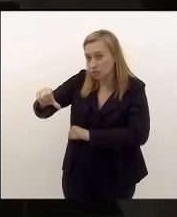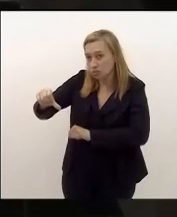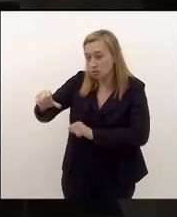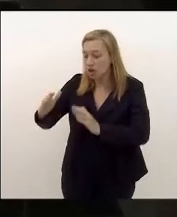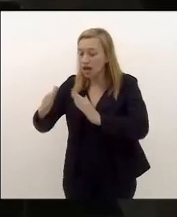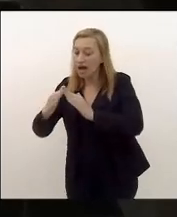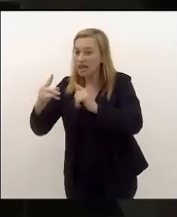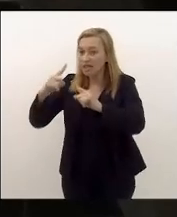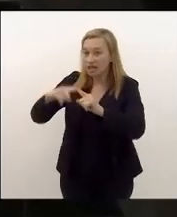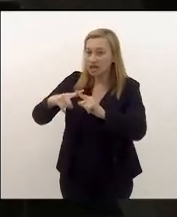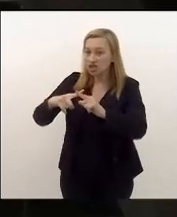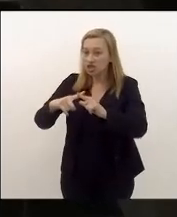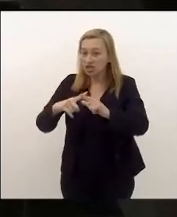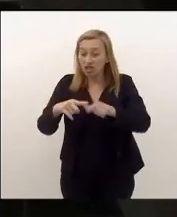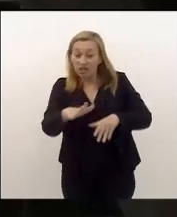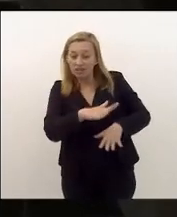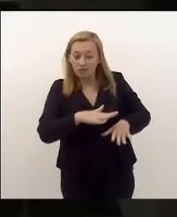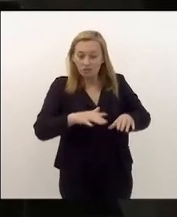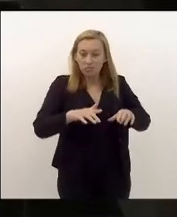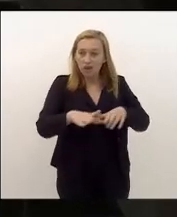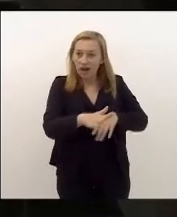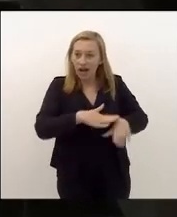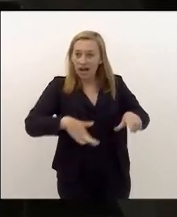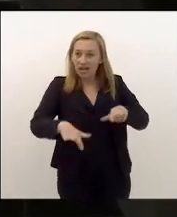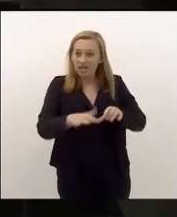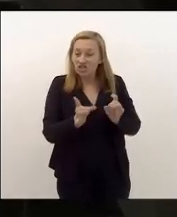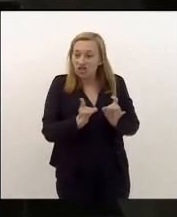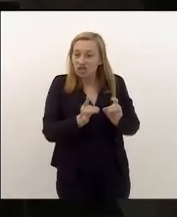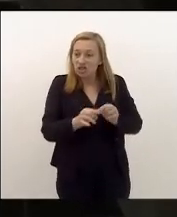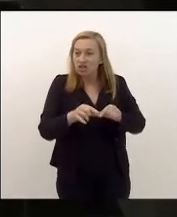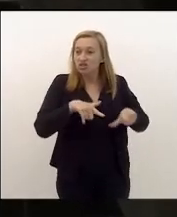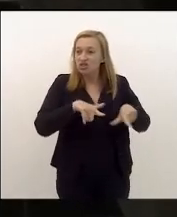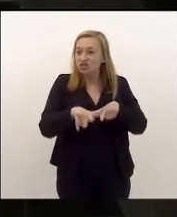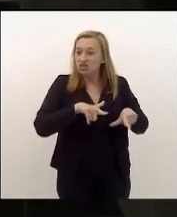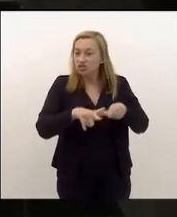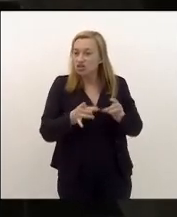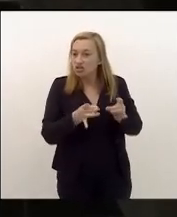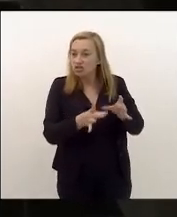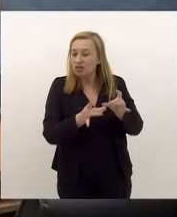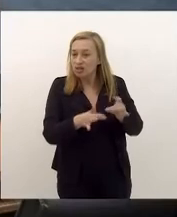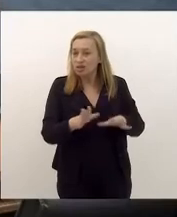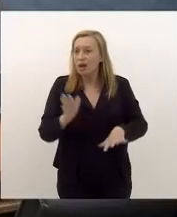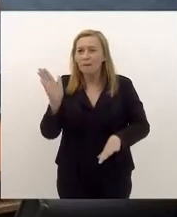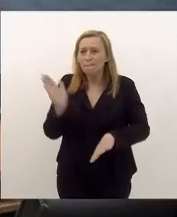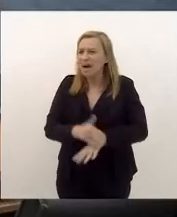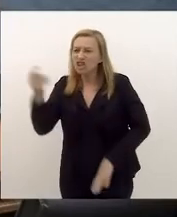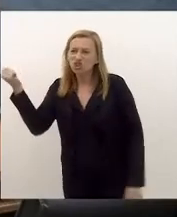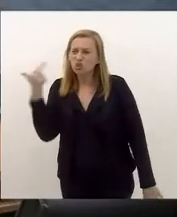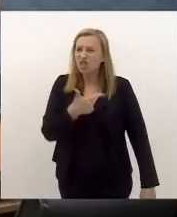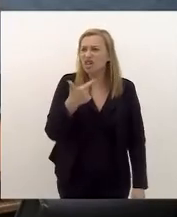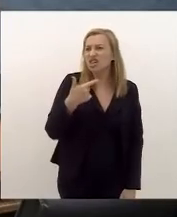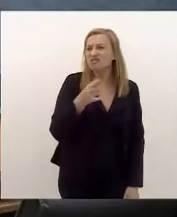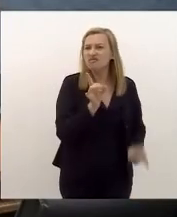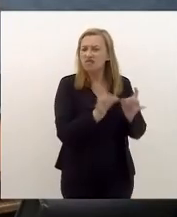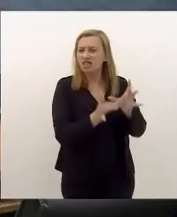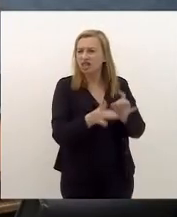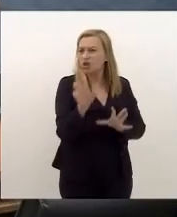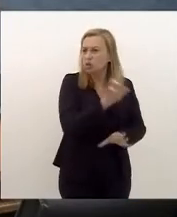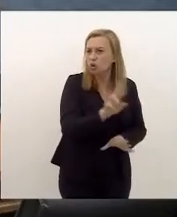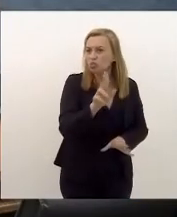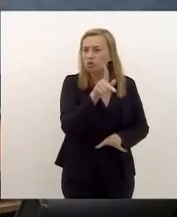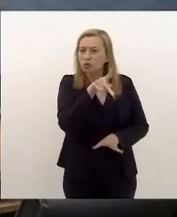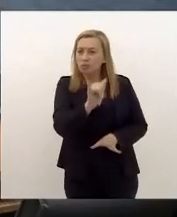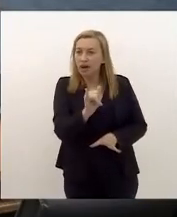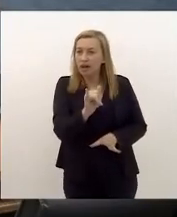templo em mercado. Você me permite uma parte, deputada? Pois não, deputada. Mais do que vendendo o nome do Pai, eles